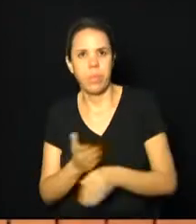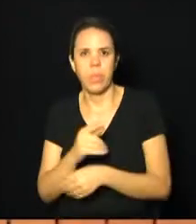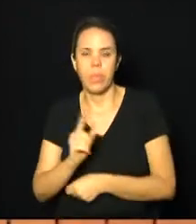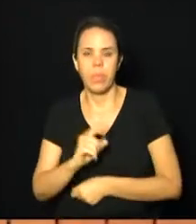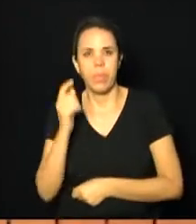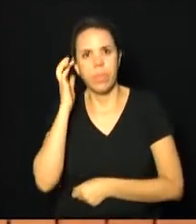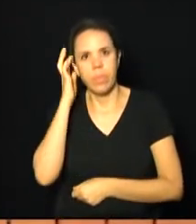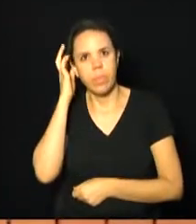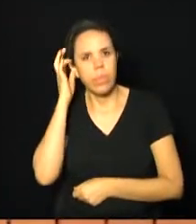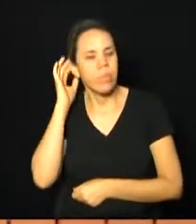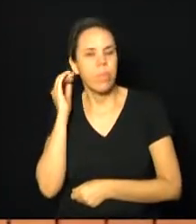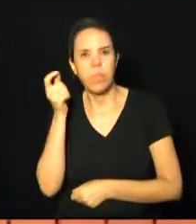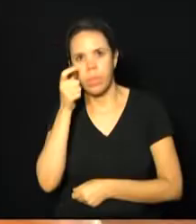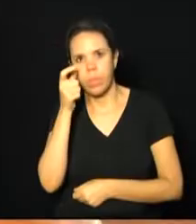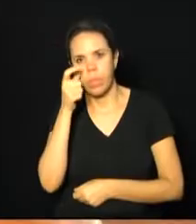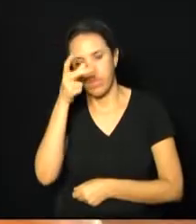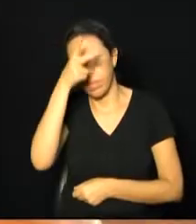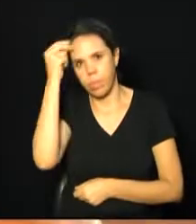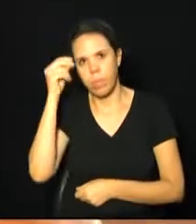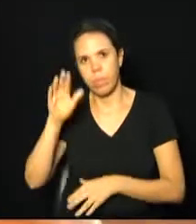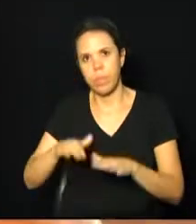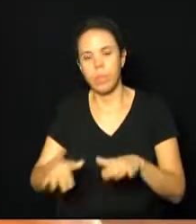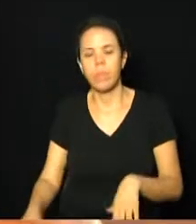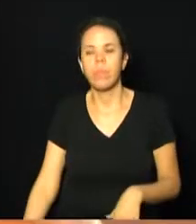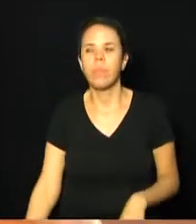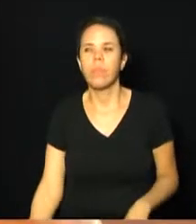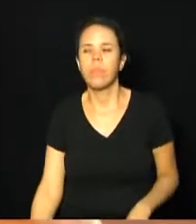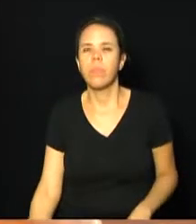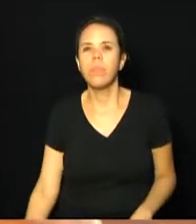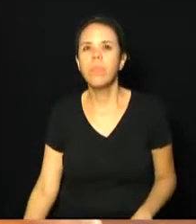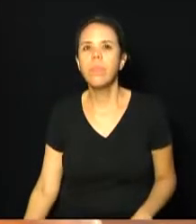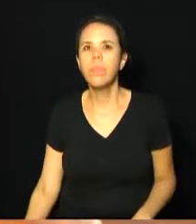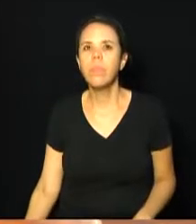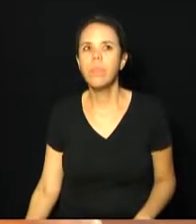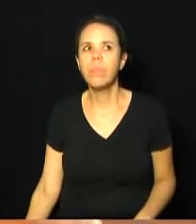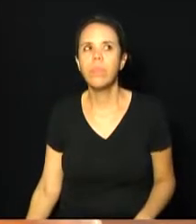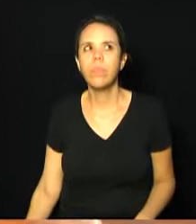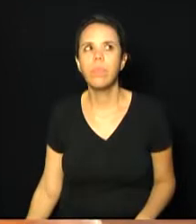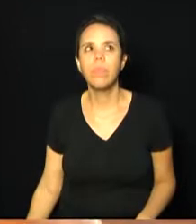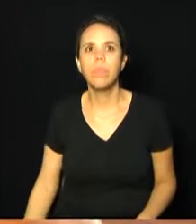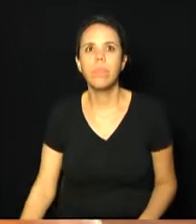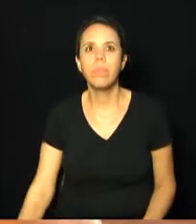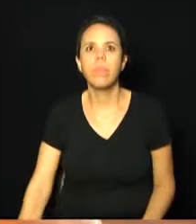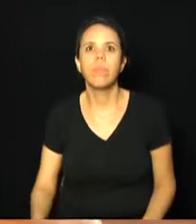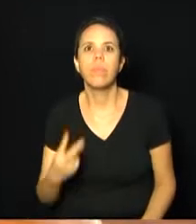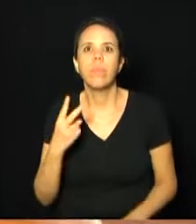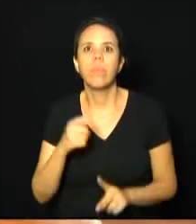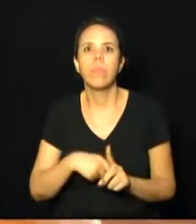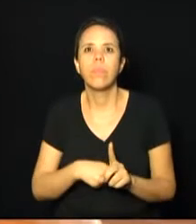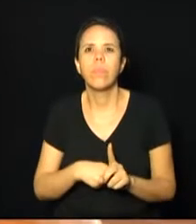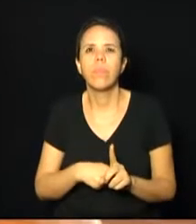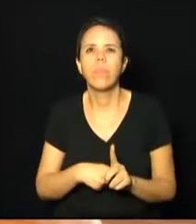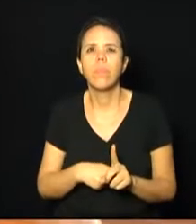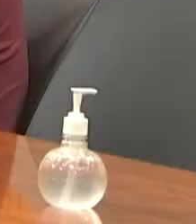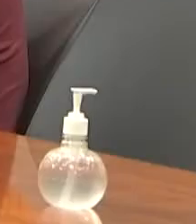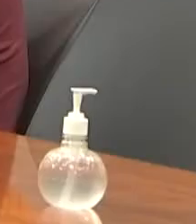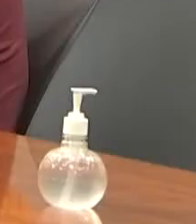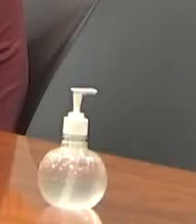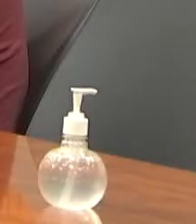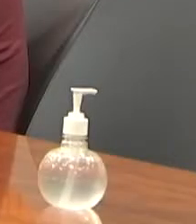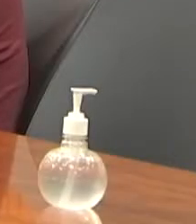né? A gente vê que a prefeitura, acho que em questão de cada 2 meses, elas faz aquele